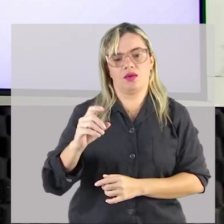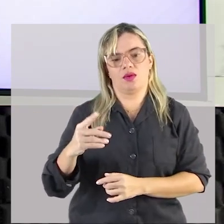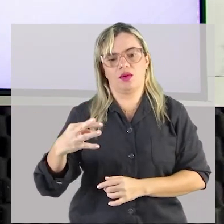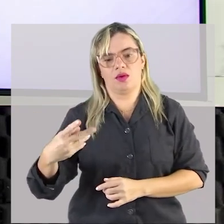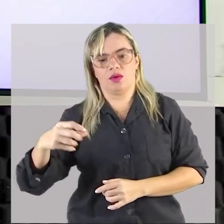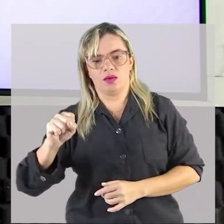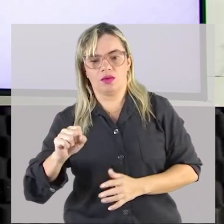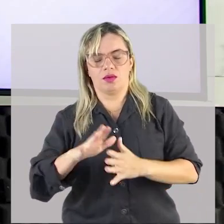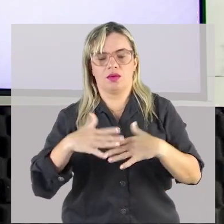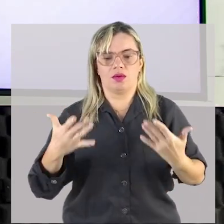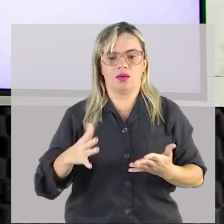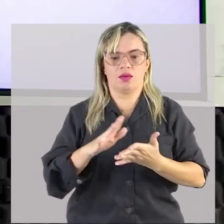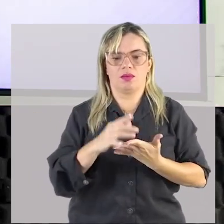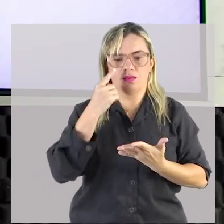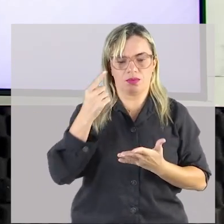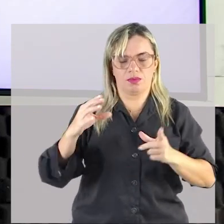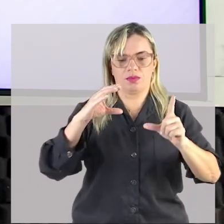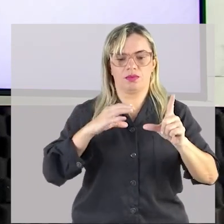E